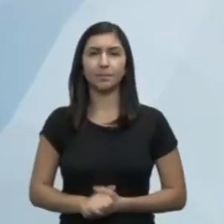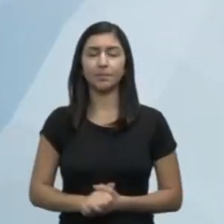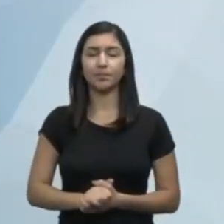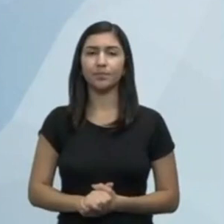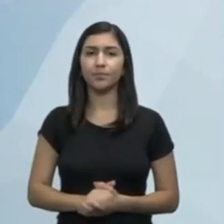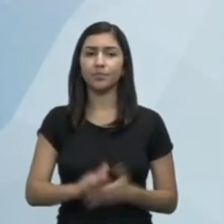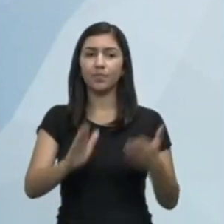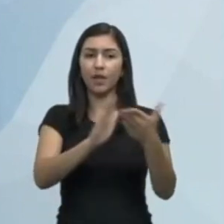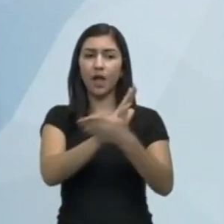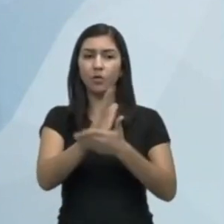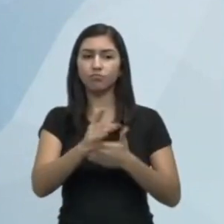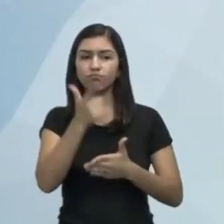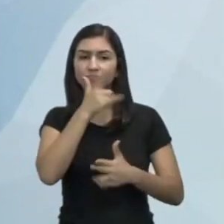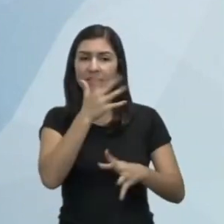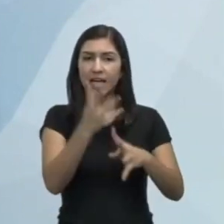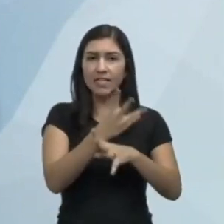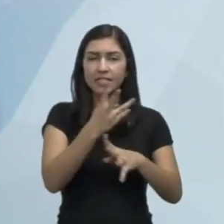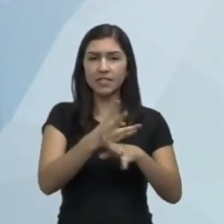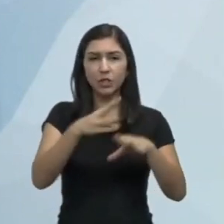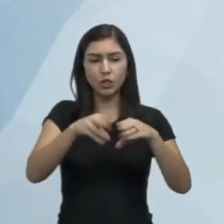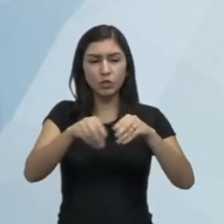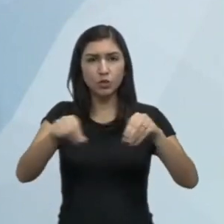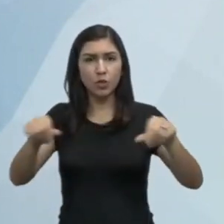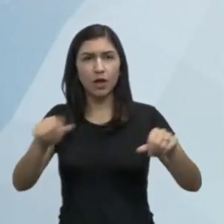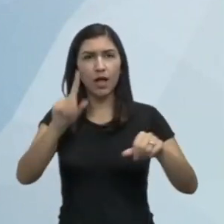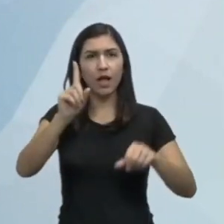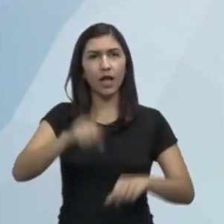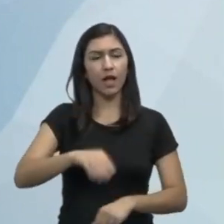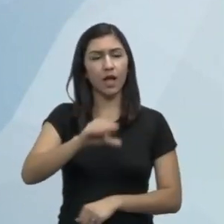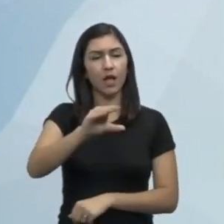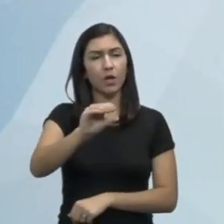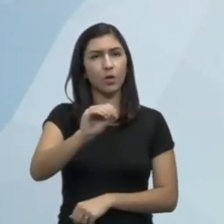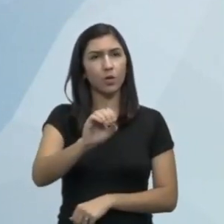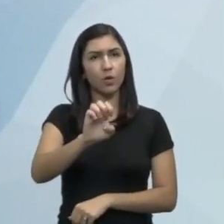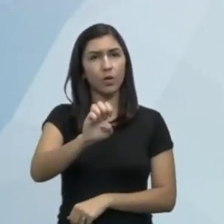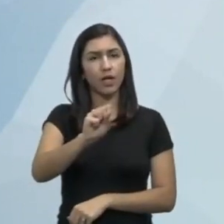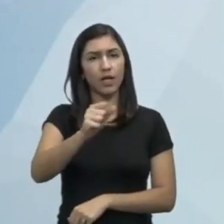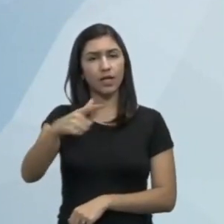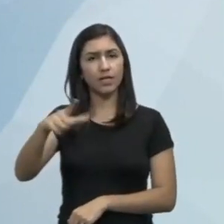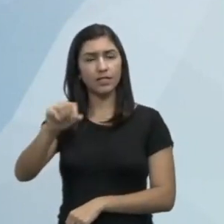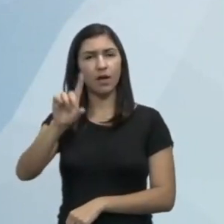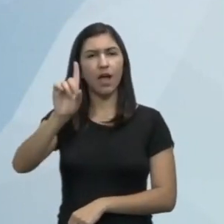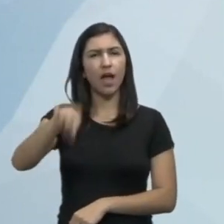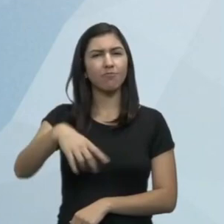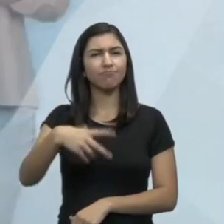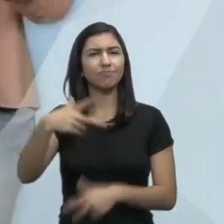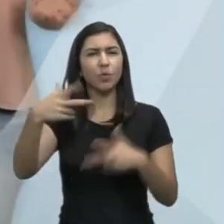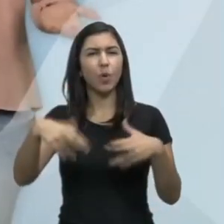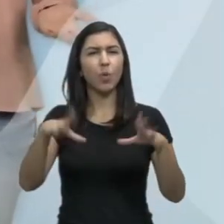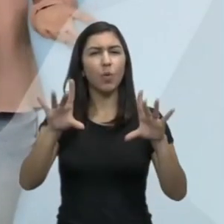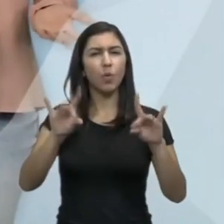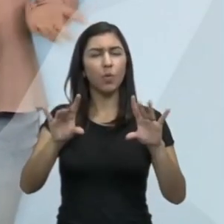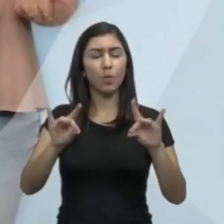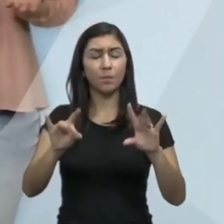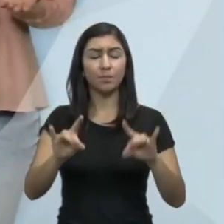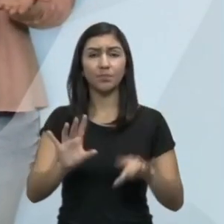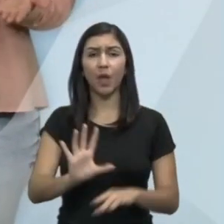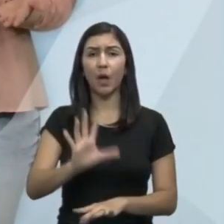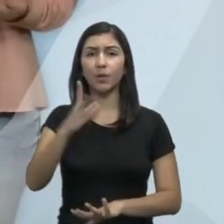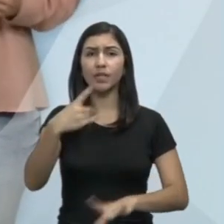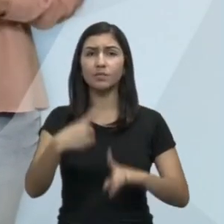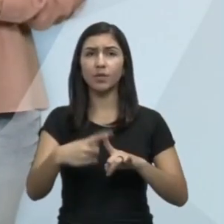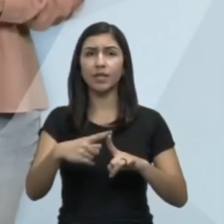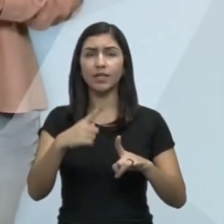Um dos parâmetros de resistência dos solos é a coesão, que funciona como uma espécie de cola. Ela ocorre devido